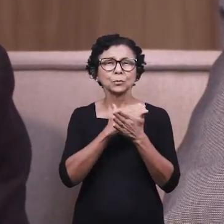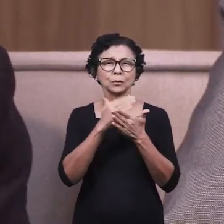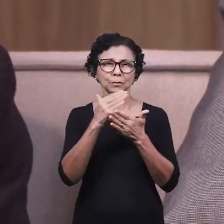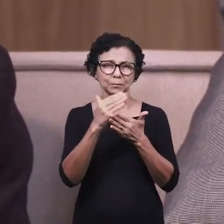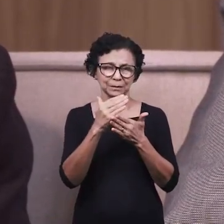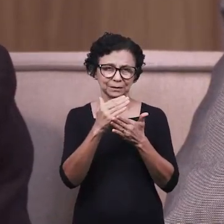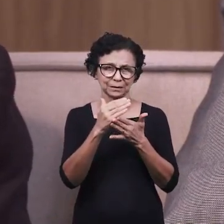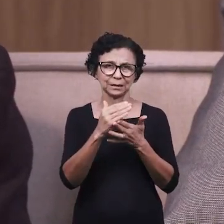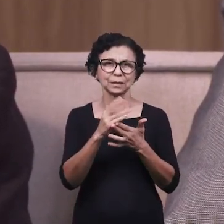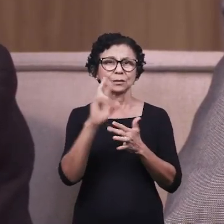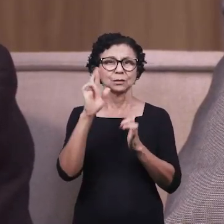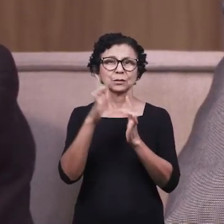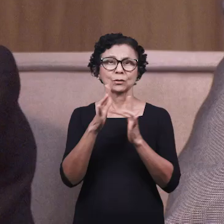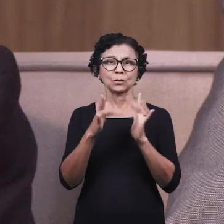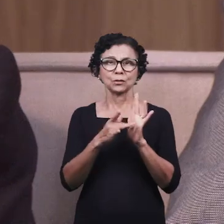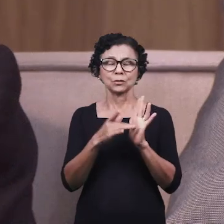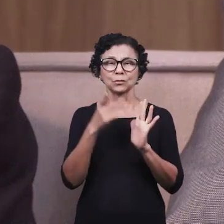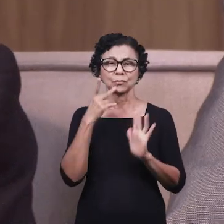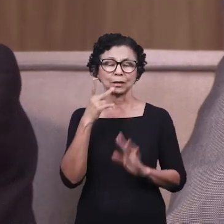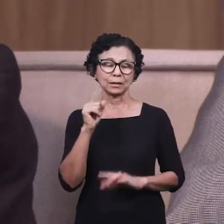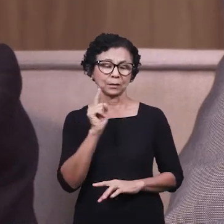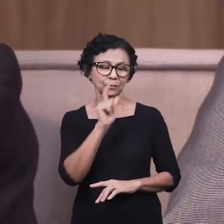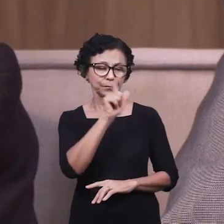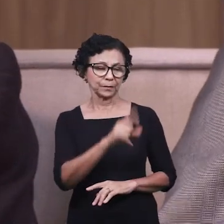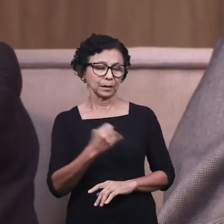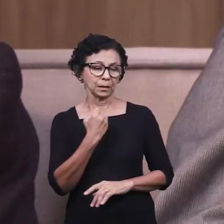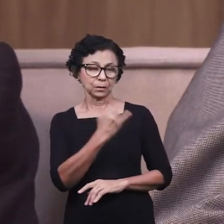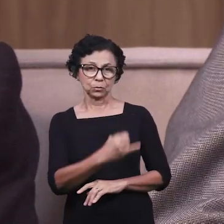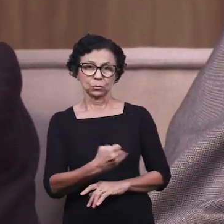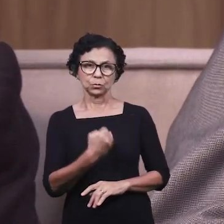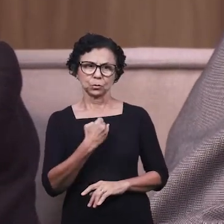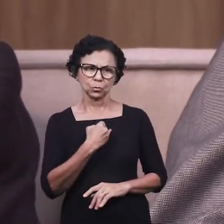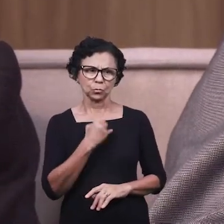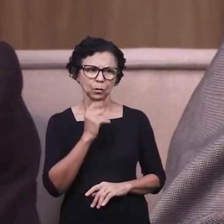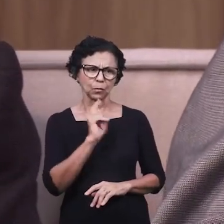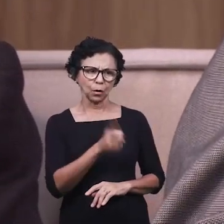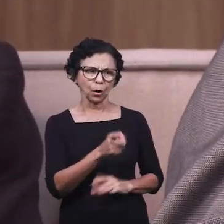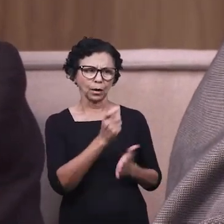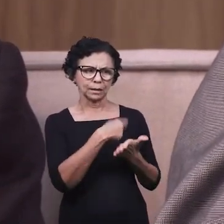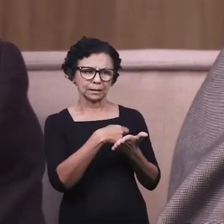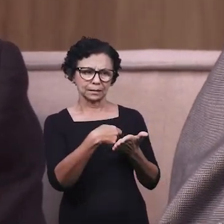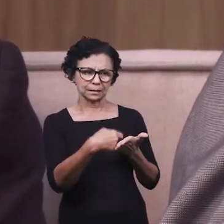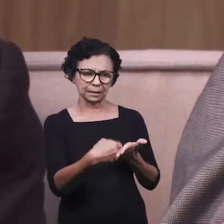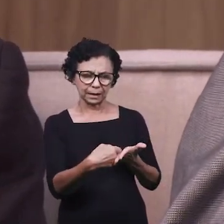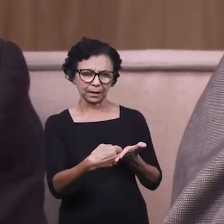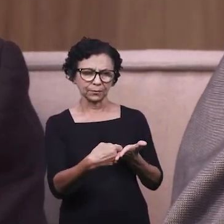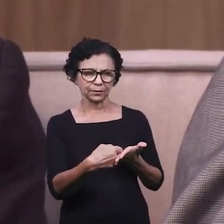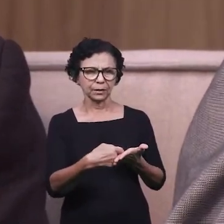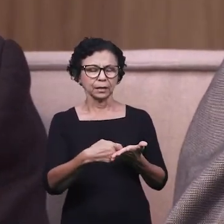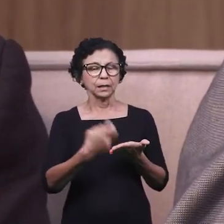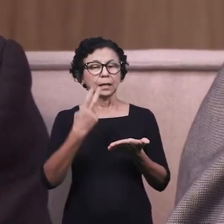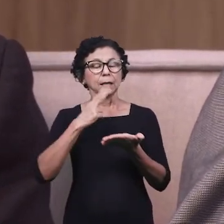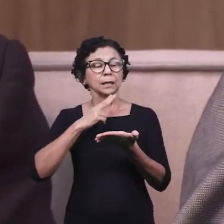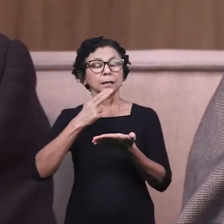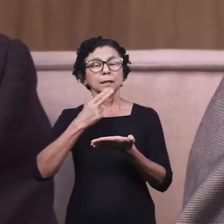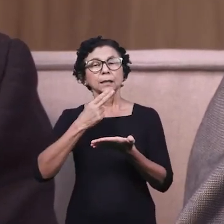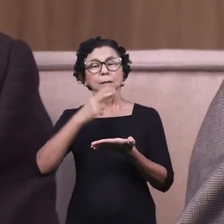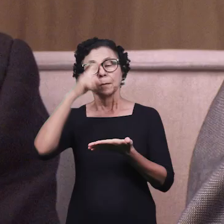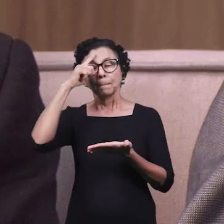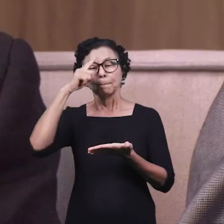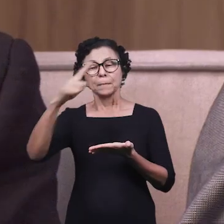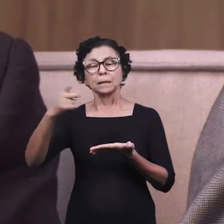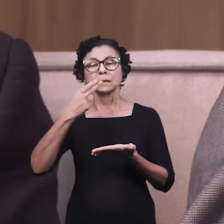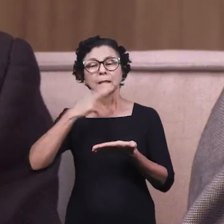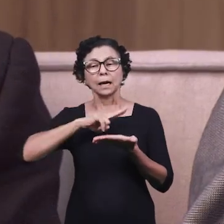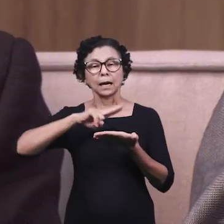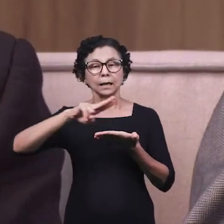no início, o Senhor Jesus fala para João assim: João, escreve à igreja, ao anjo da igreja que está em